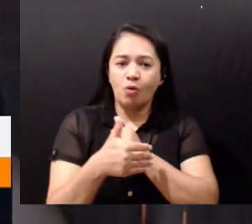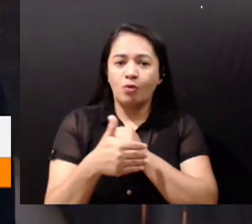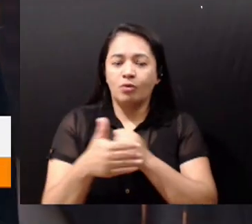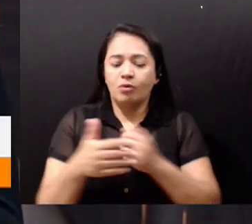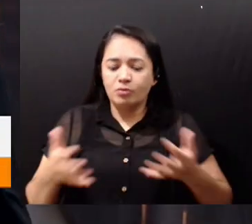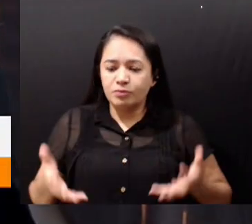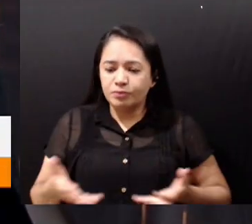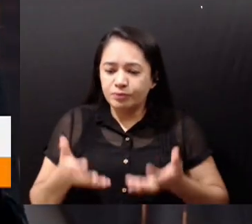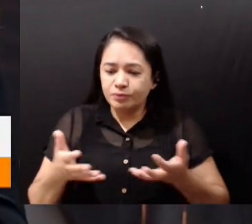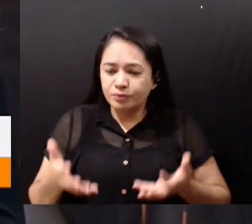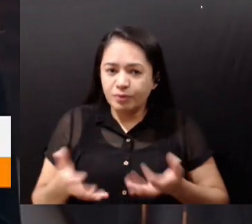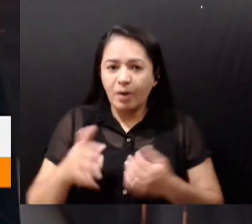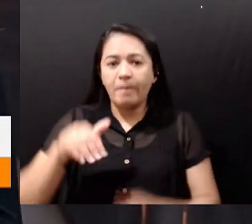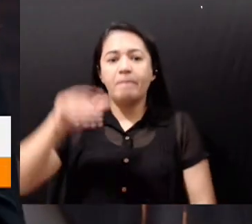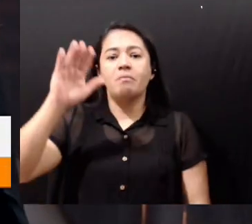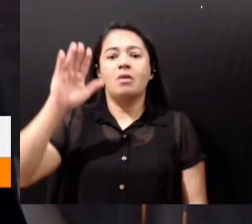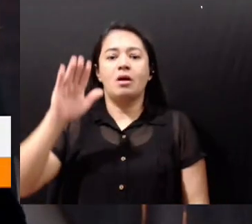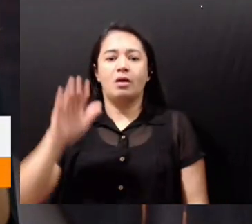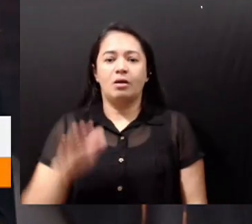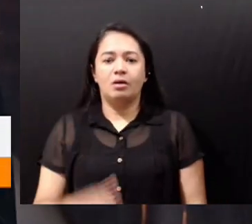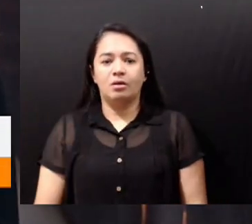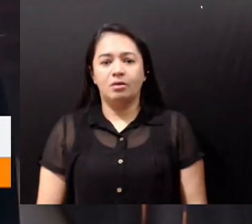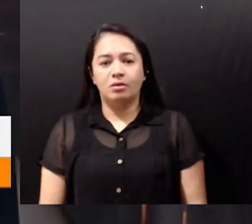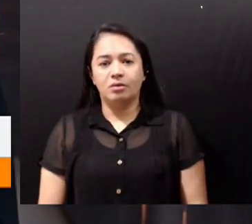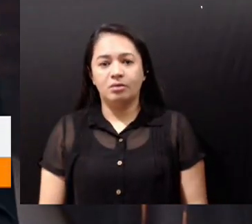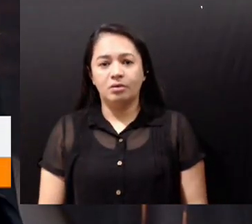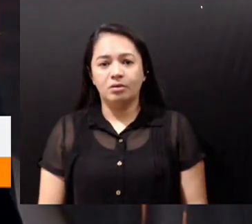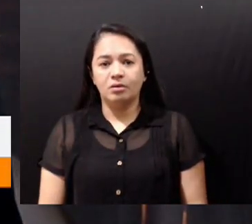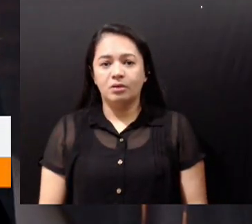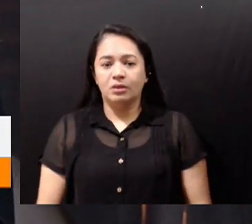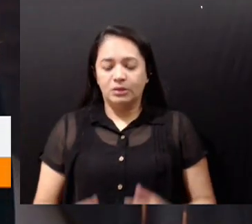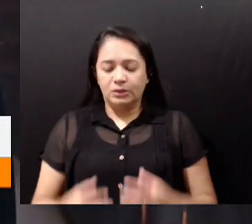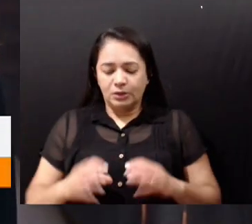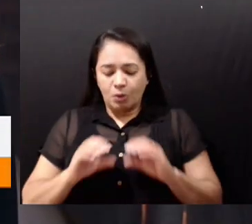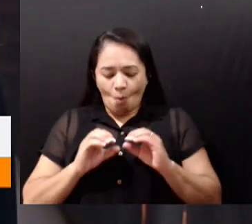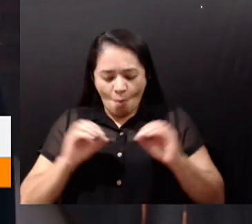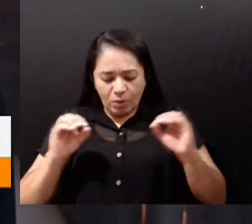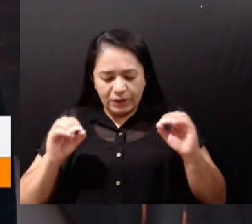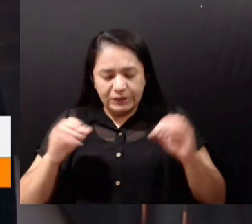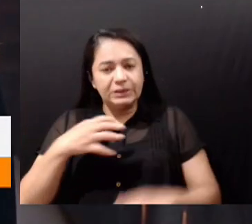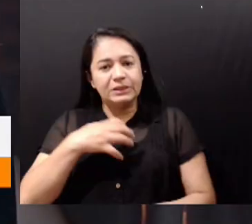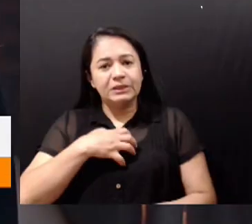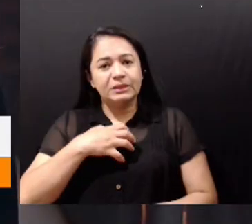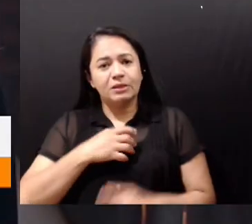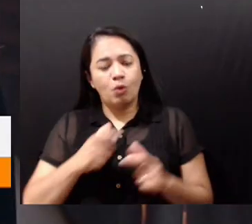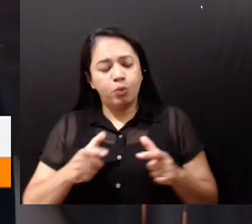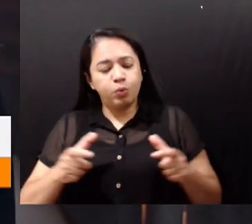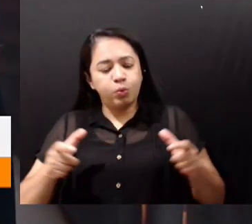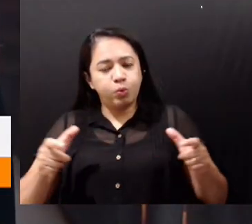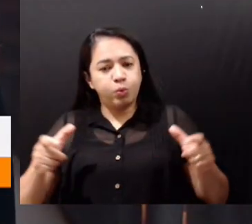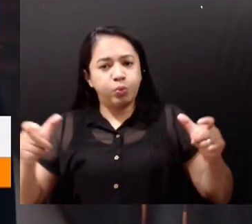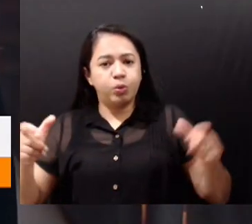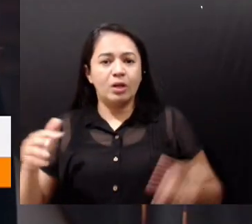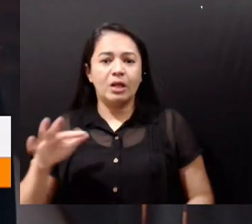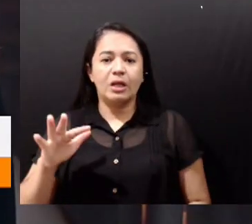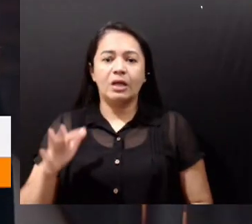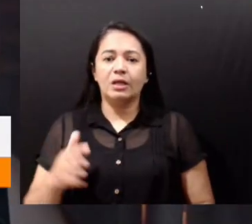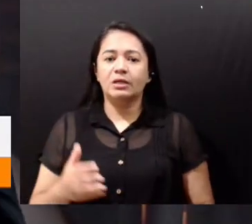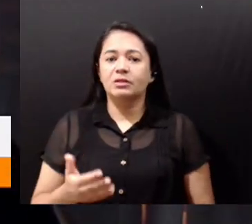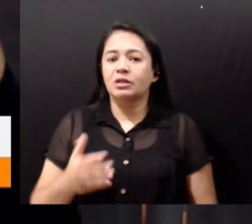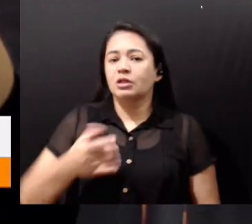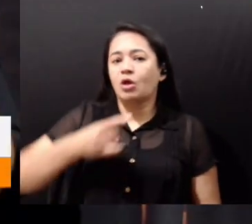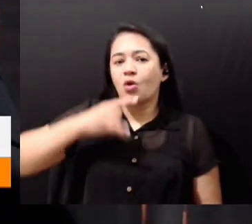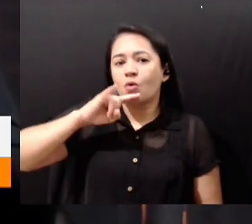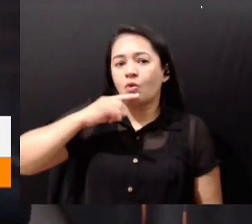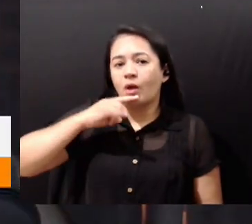mais esse buraco ali, esse vazio, e que é preenchido às vezes com a bebida, ou com a comida, ou com